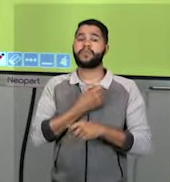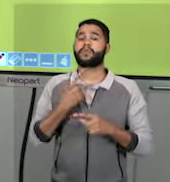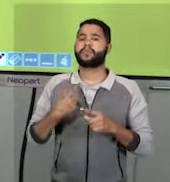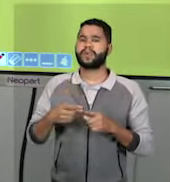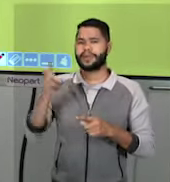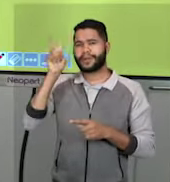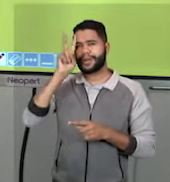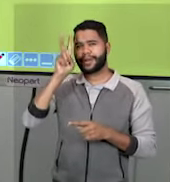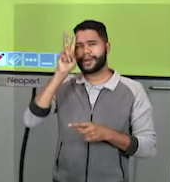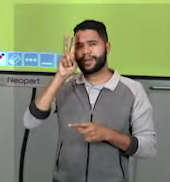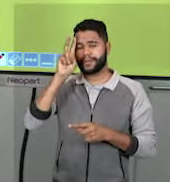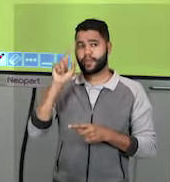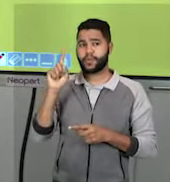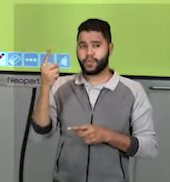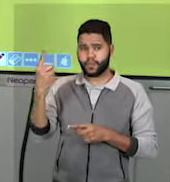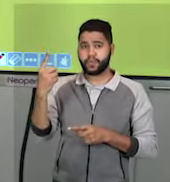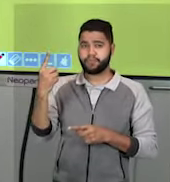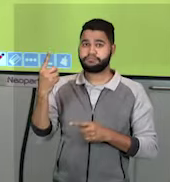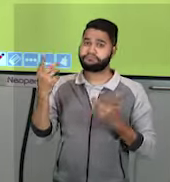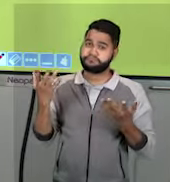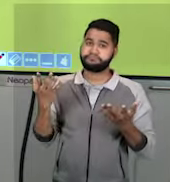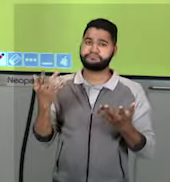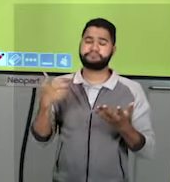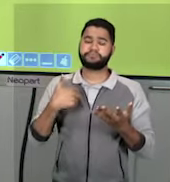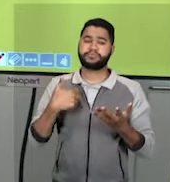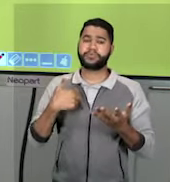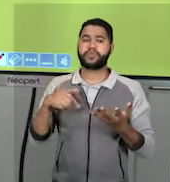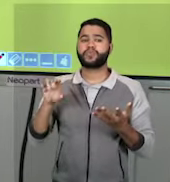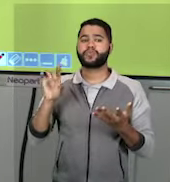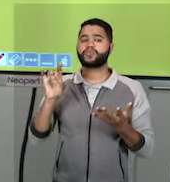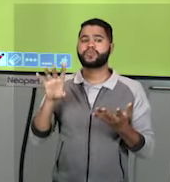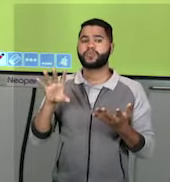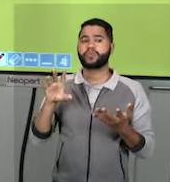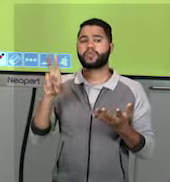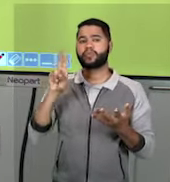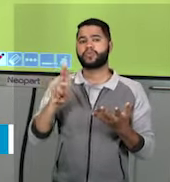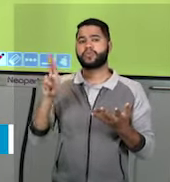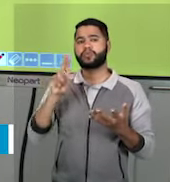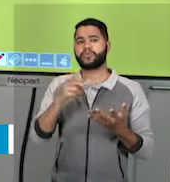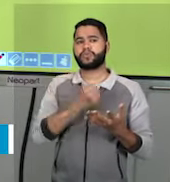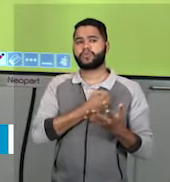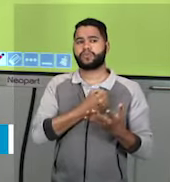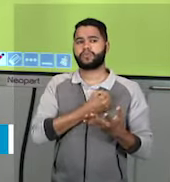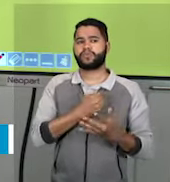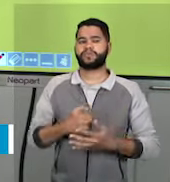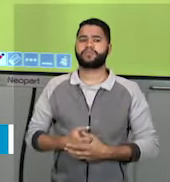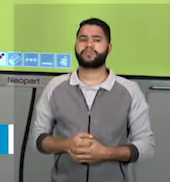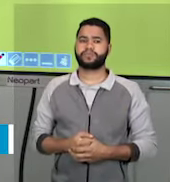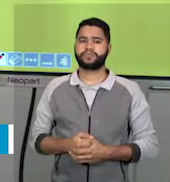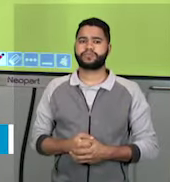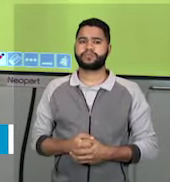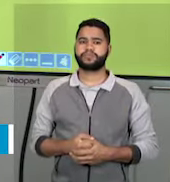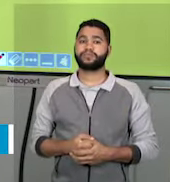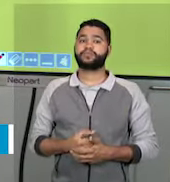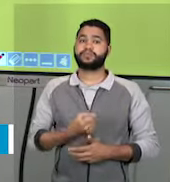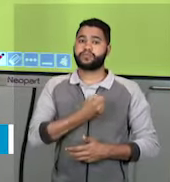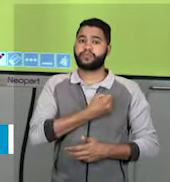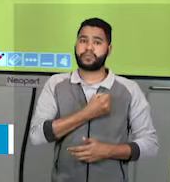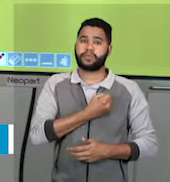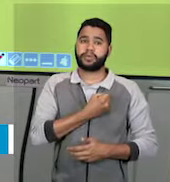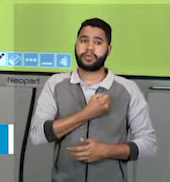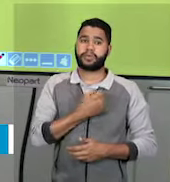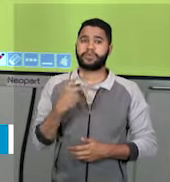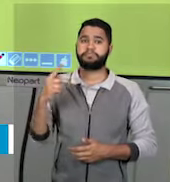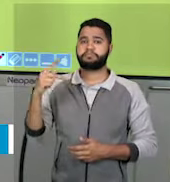Lembra lá que isso aqui vai dar 1? Então basta eu utilizar esse valor aqui. Então o meu valor aqui então vai ser